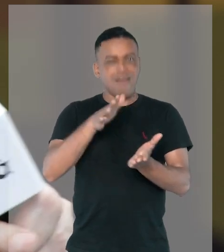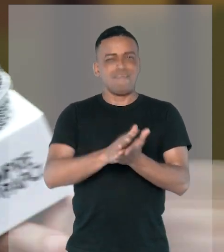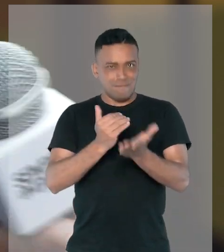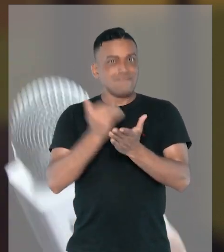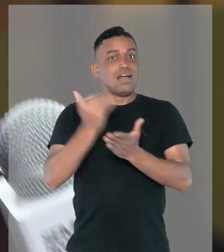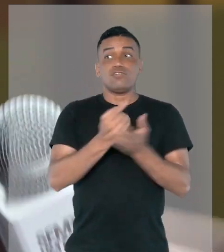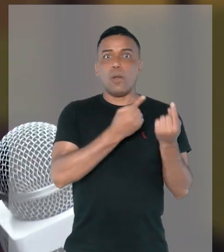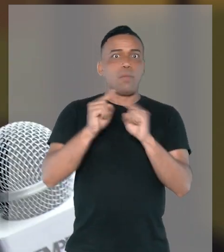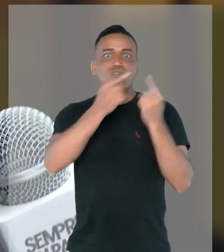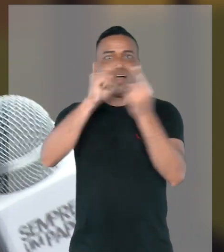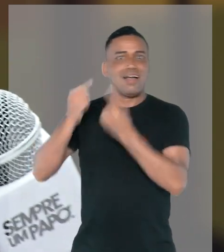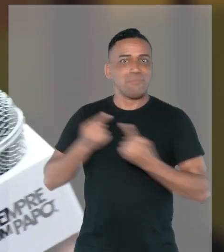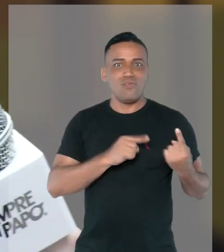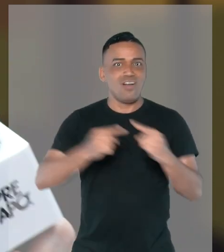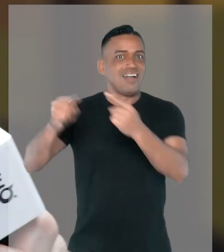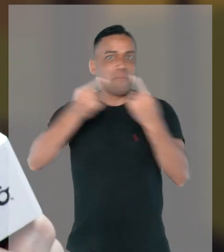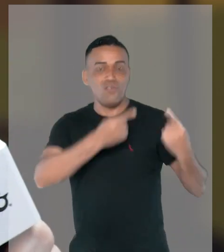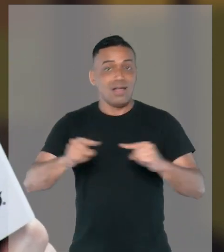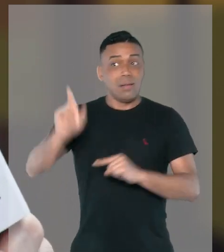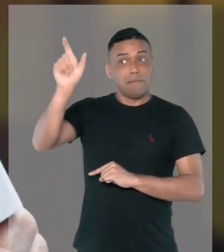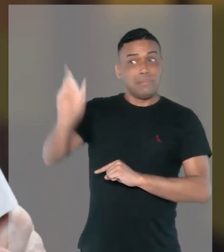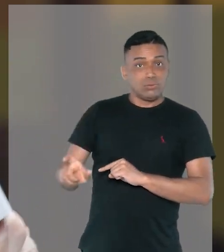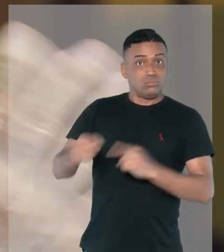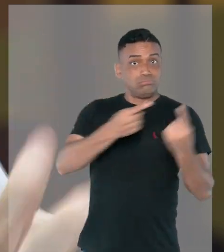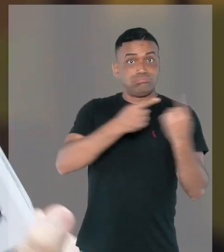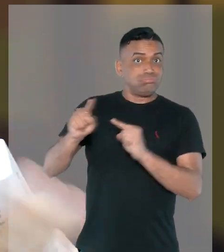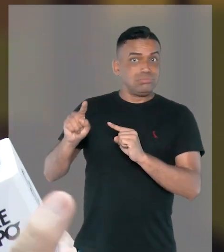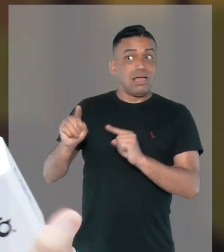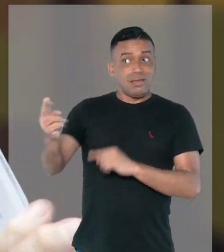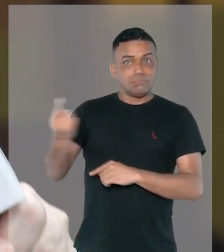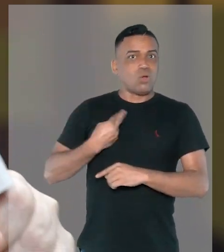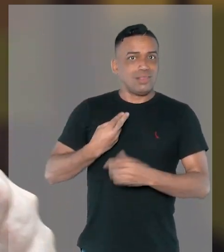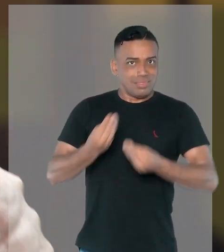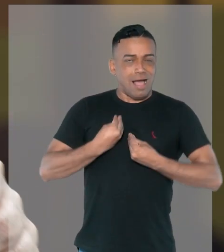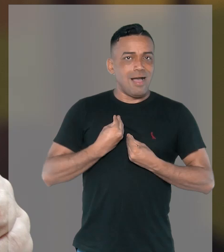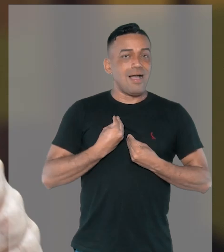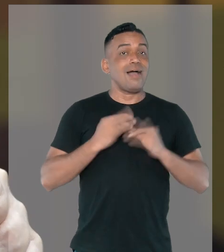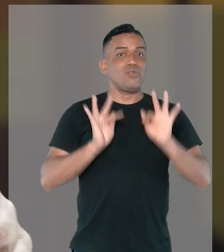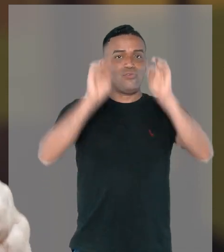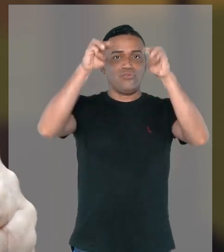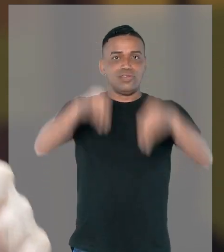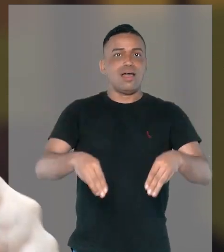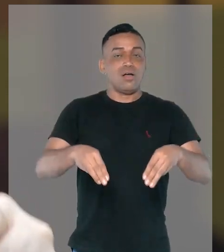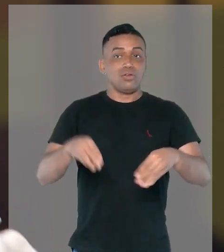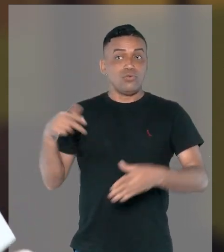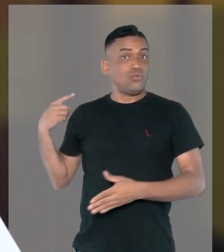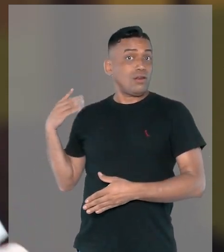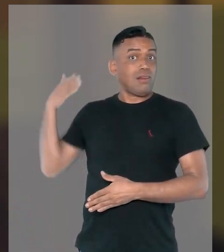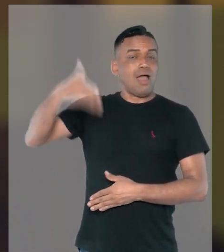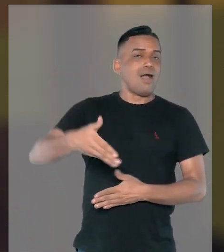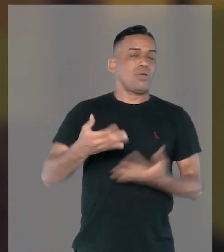E a gente fica provocando, né? Até que você provoca uma pessoa que dá uma resposta e tal, e no final eles viram que eu não fui lá